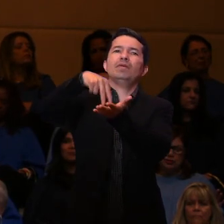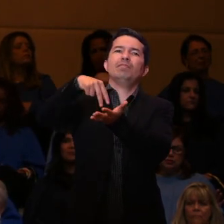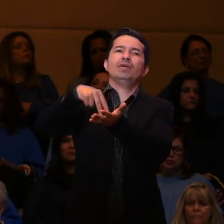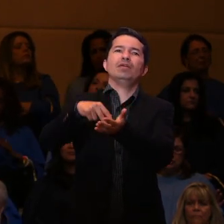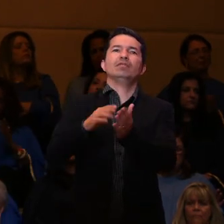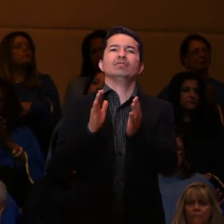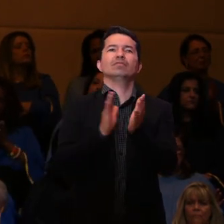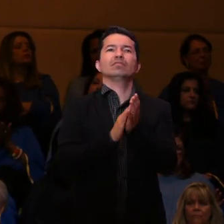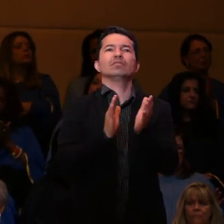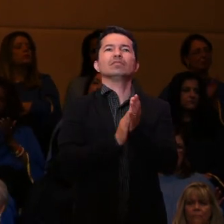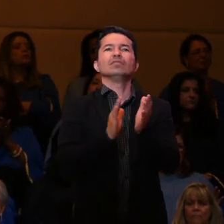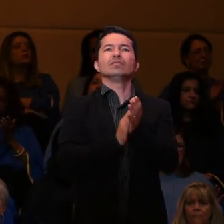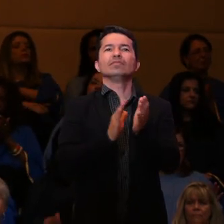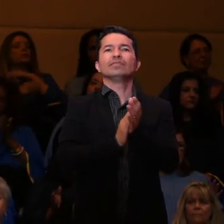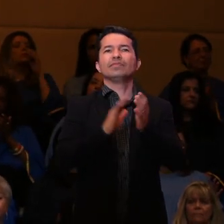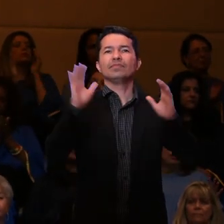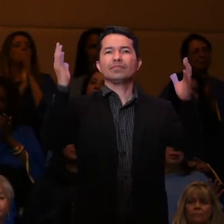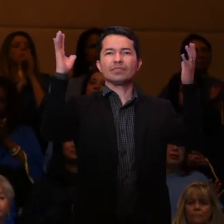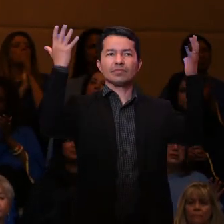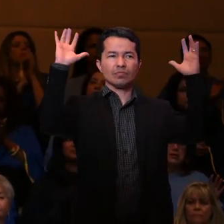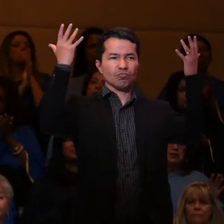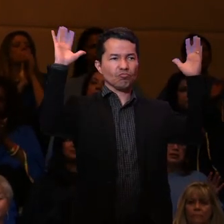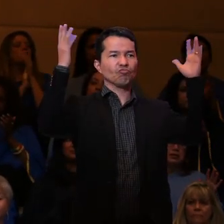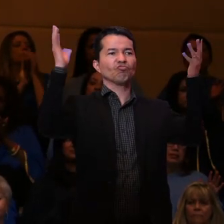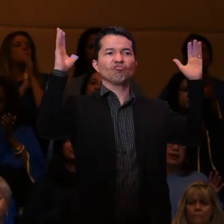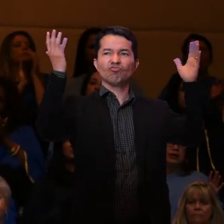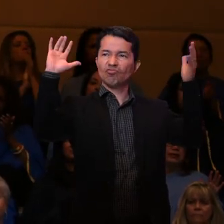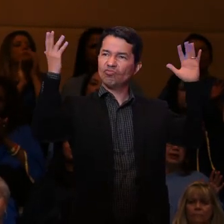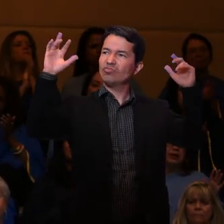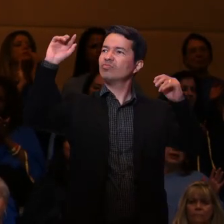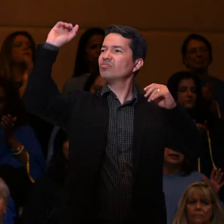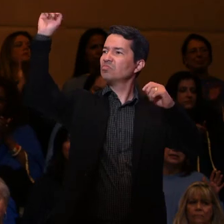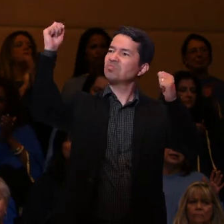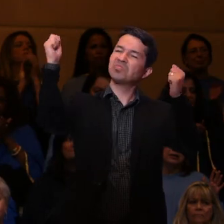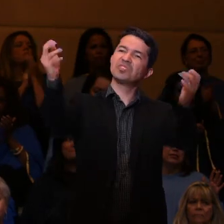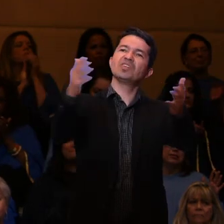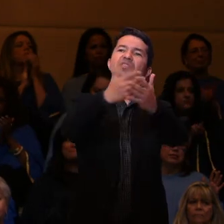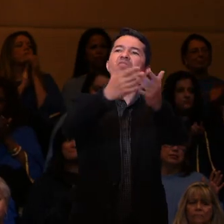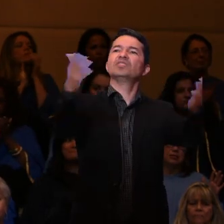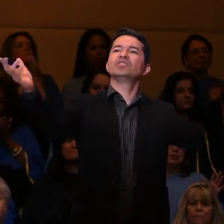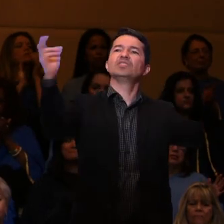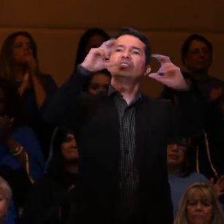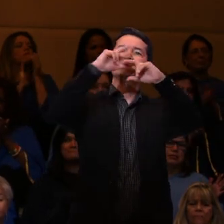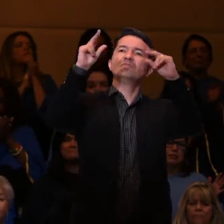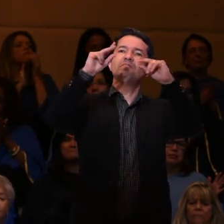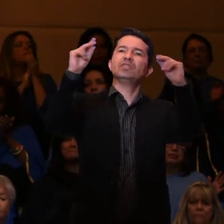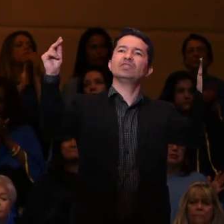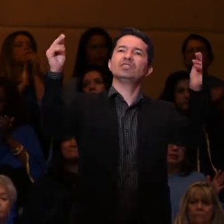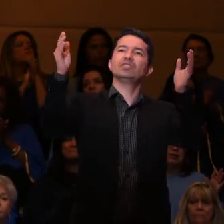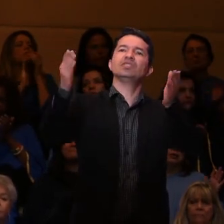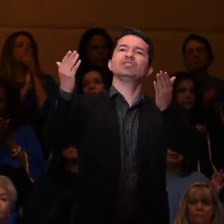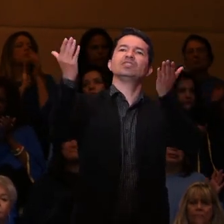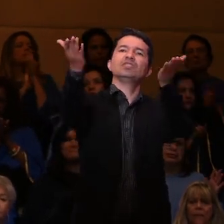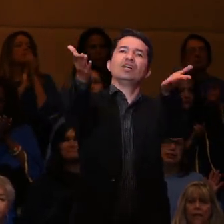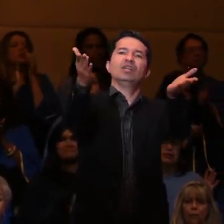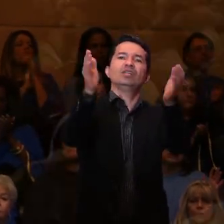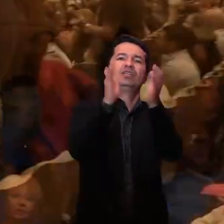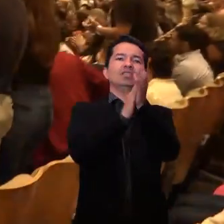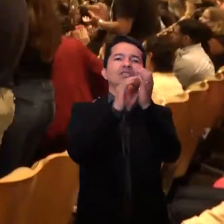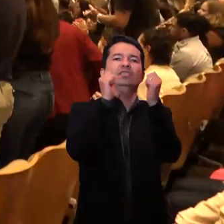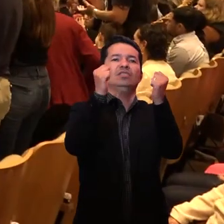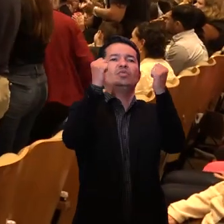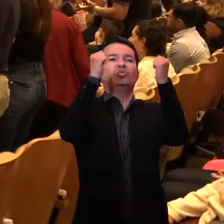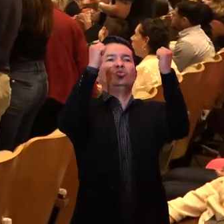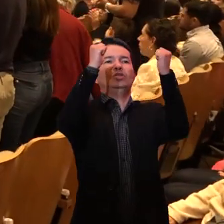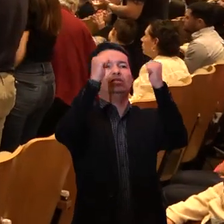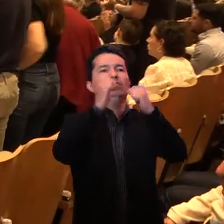aplaudir esses irmãos agora. Isso, aleluia, aleluia, aleluia, aleluia, aleluia, aleluia, aleluia, aleluia,